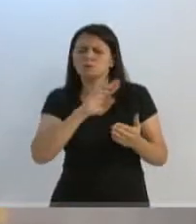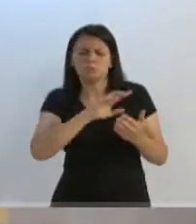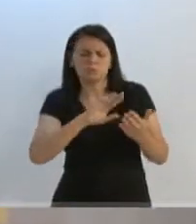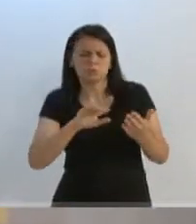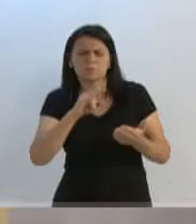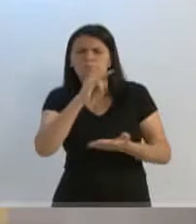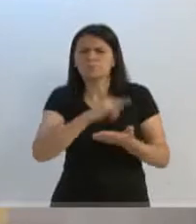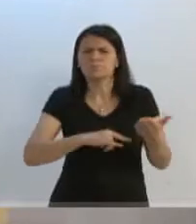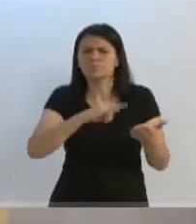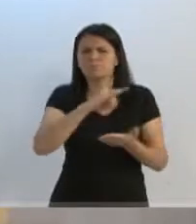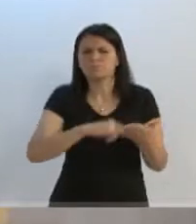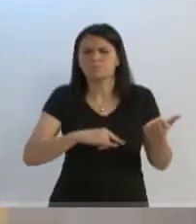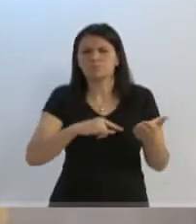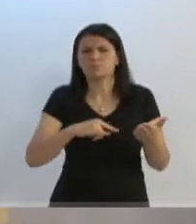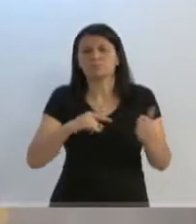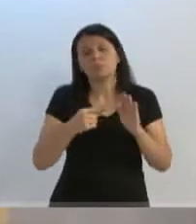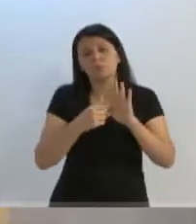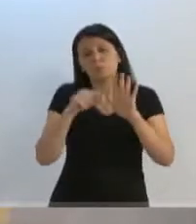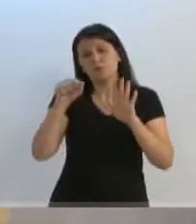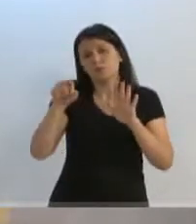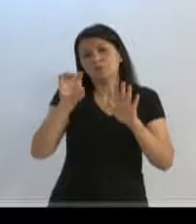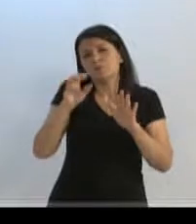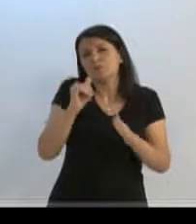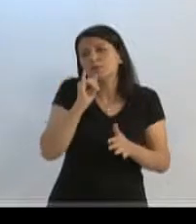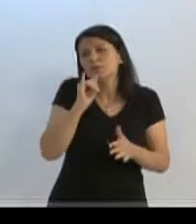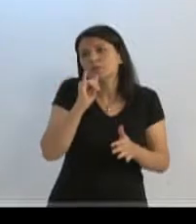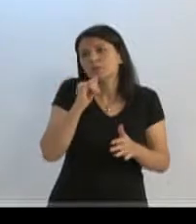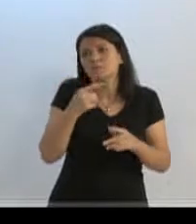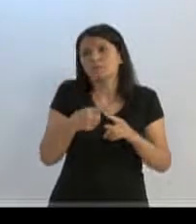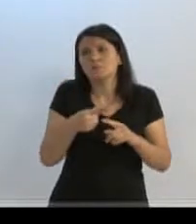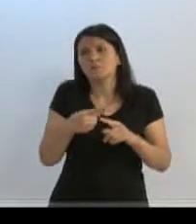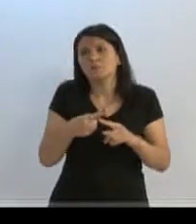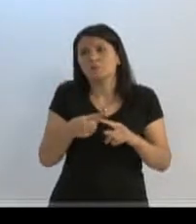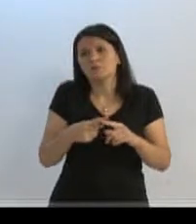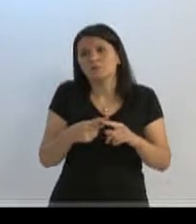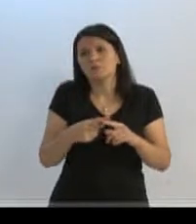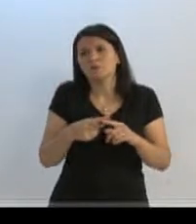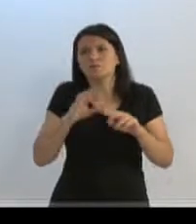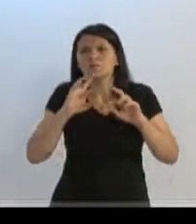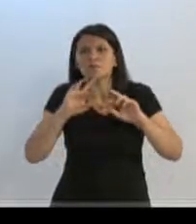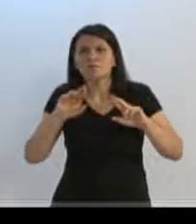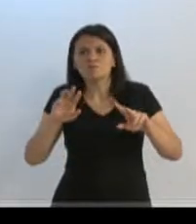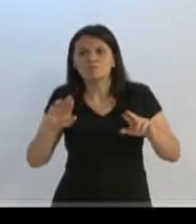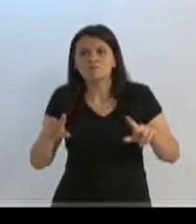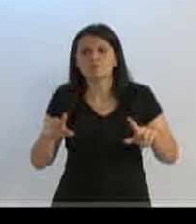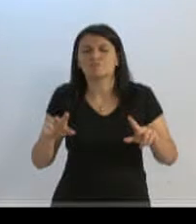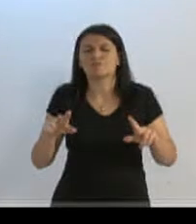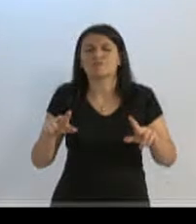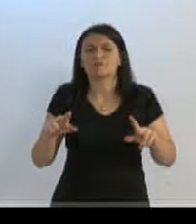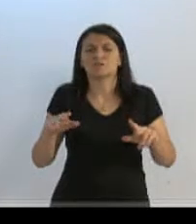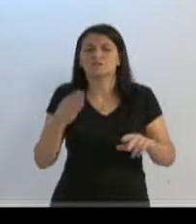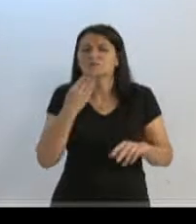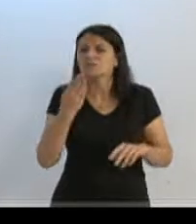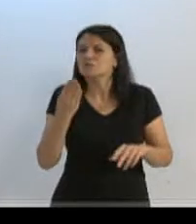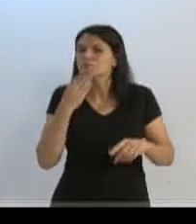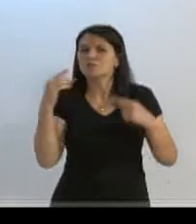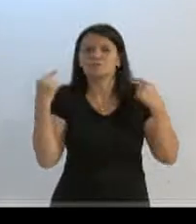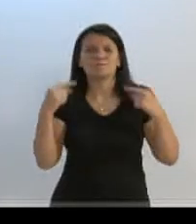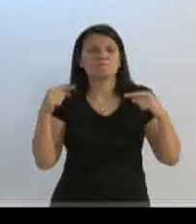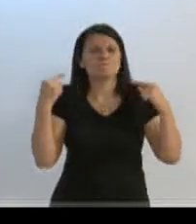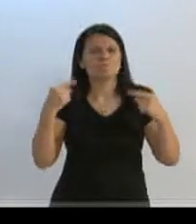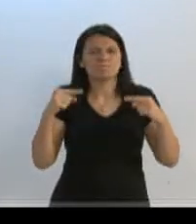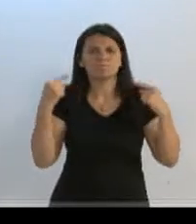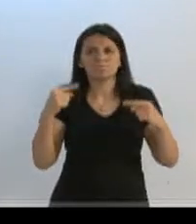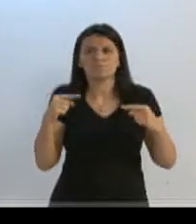encaminhamentos e cito esse aí apenas como exemplo porque são inúmeras as reivindicações e solicitações da população em relação